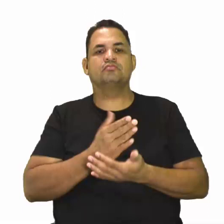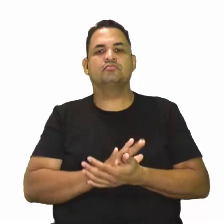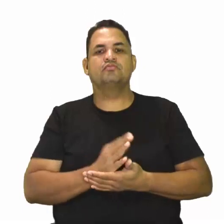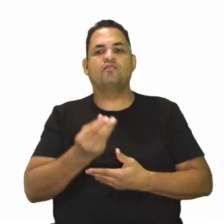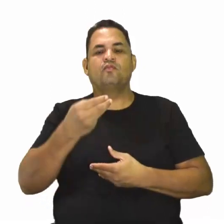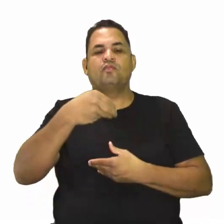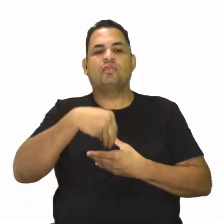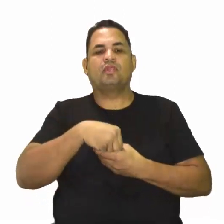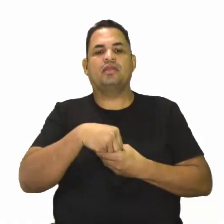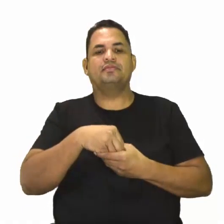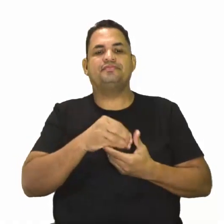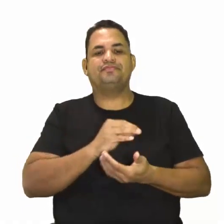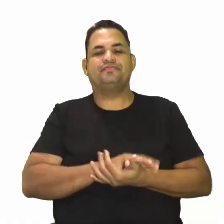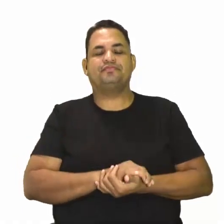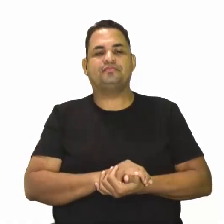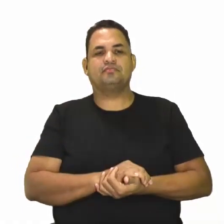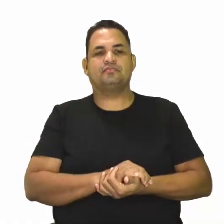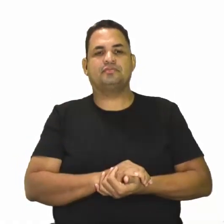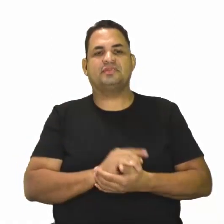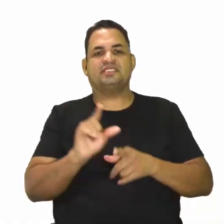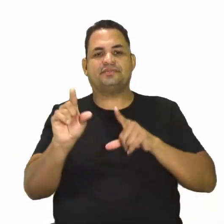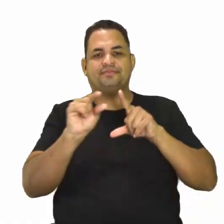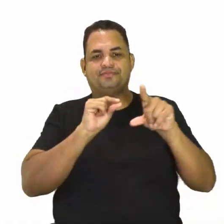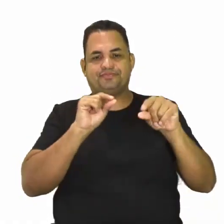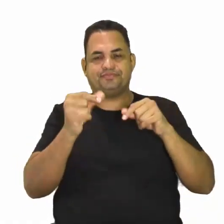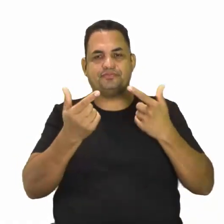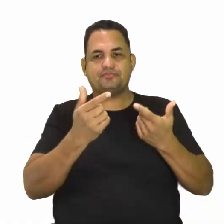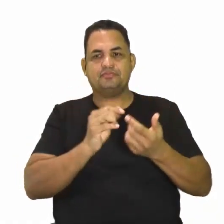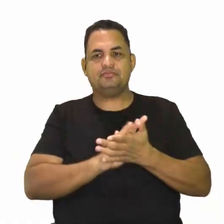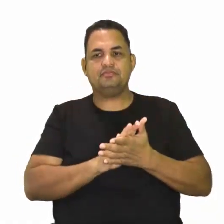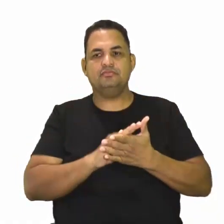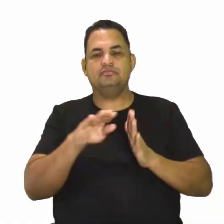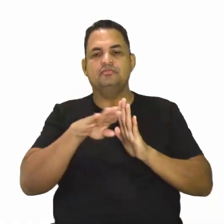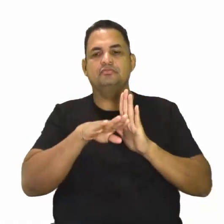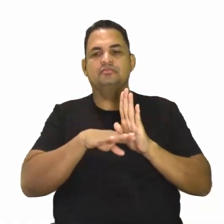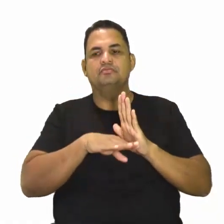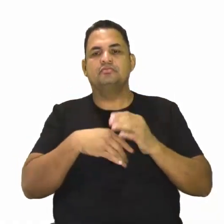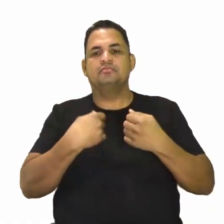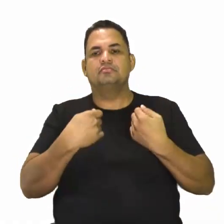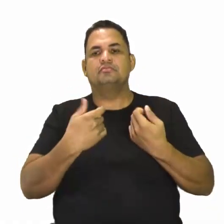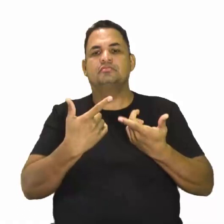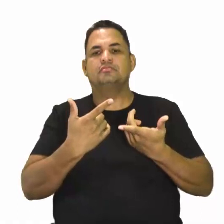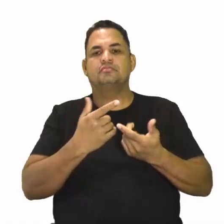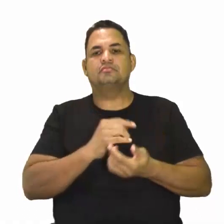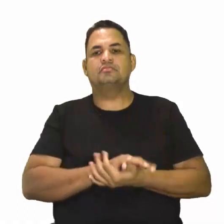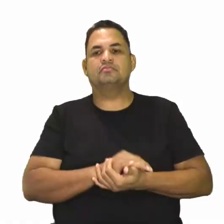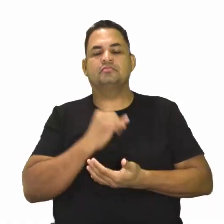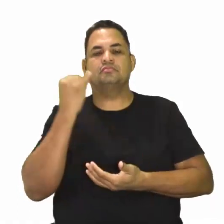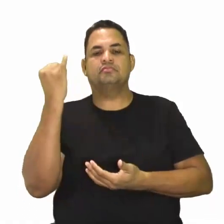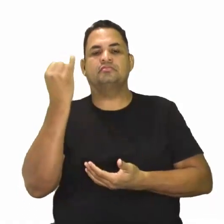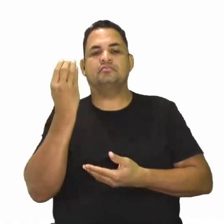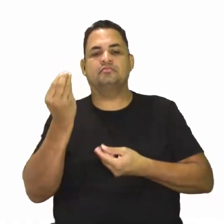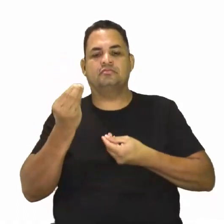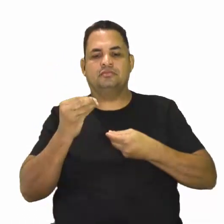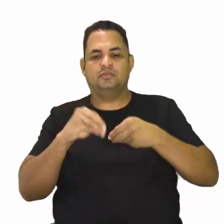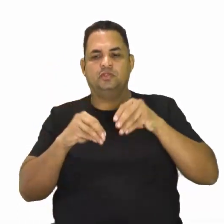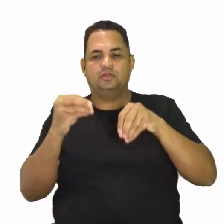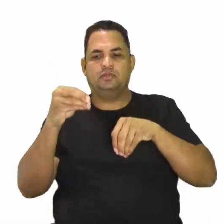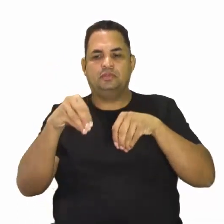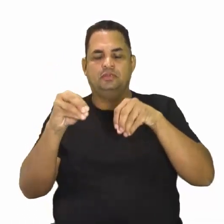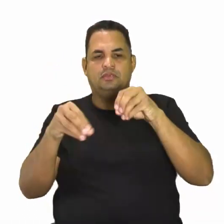desses componentes, né? Para a escolha dos componentes dos SAFs, é necessário levar em conta ali, ó, a importância da